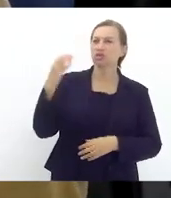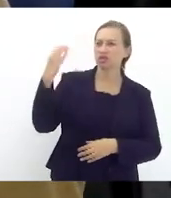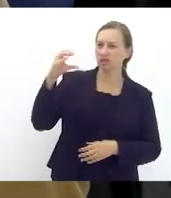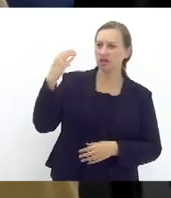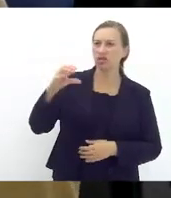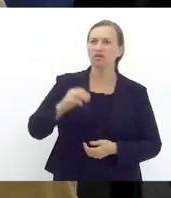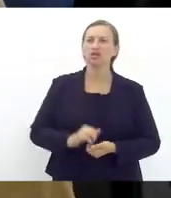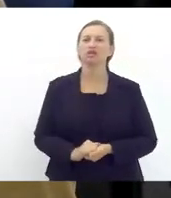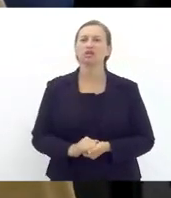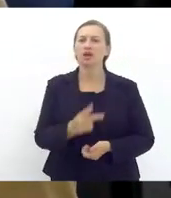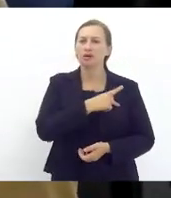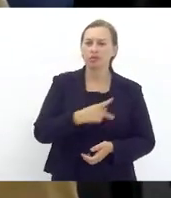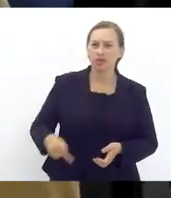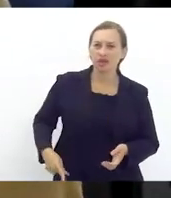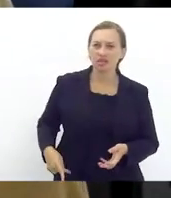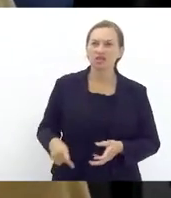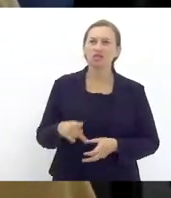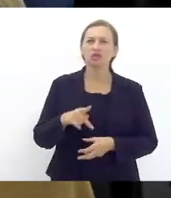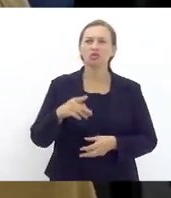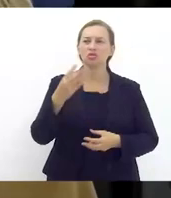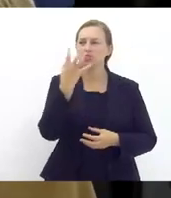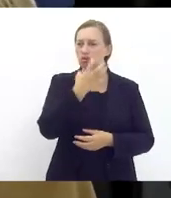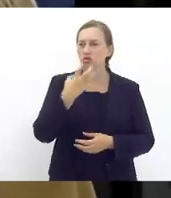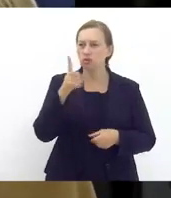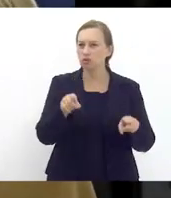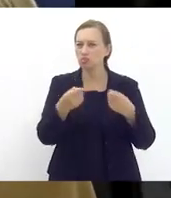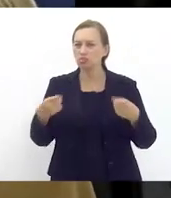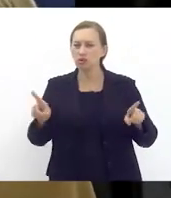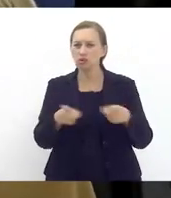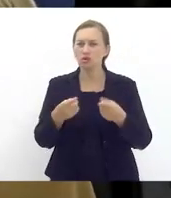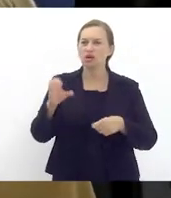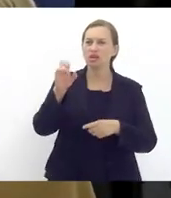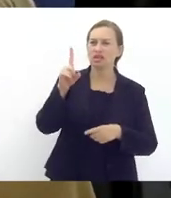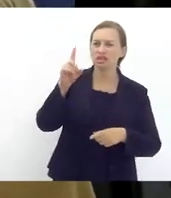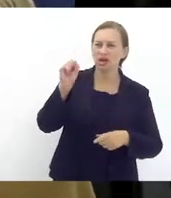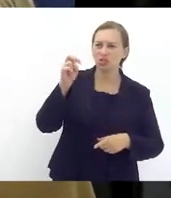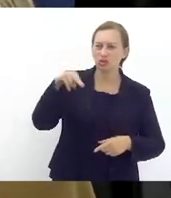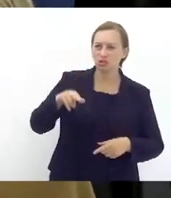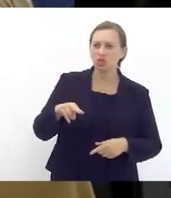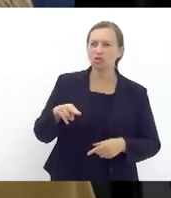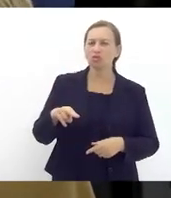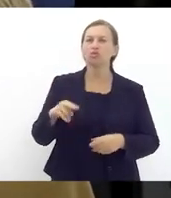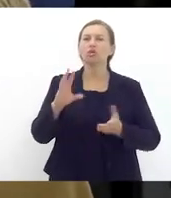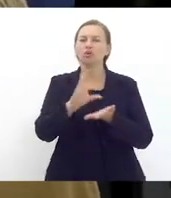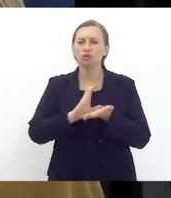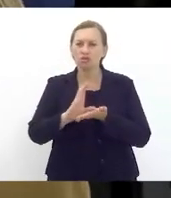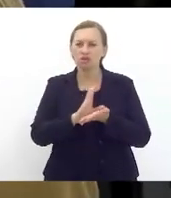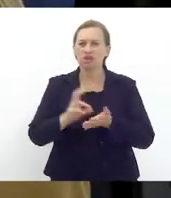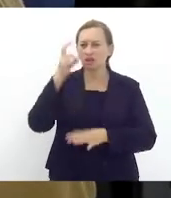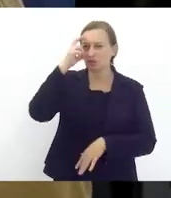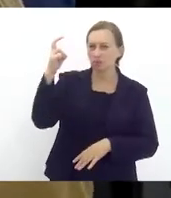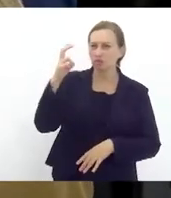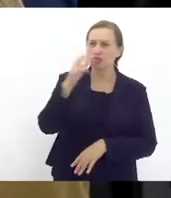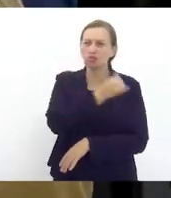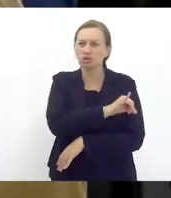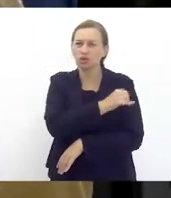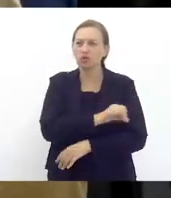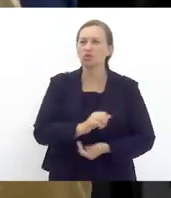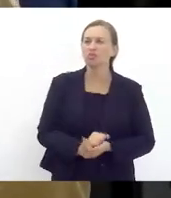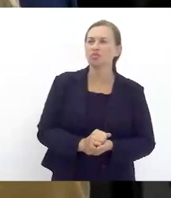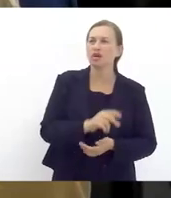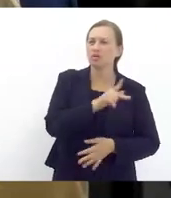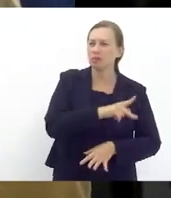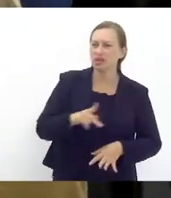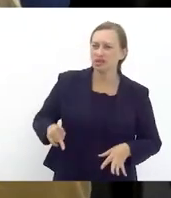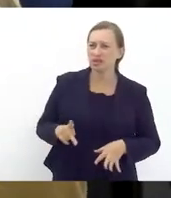o presidente da ordem dos músicos Celso Santana Álvaro Maciel Conselheiro municipal de cultura do Rio de Janeiro o presidente